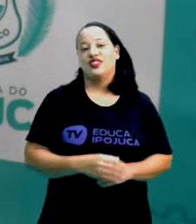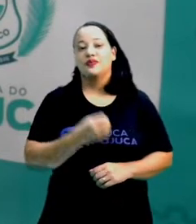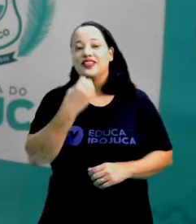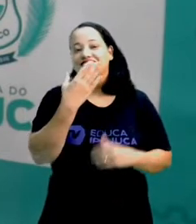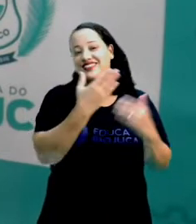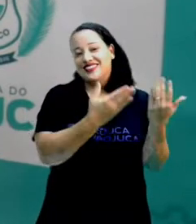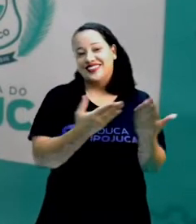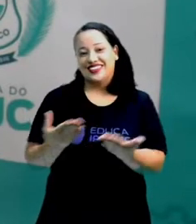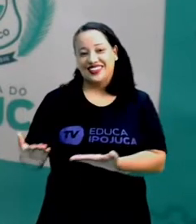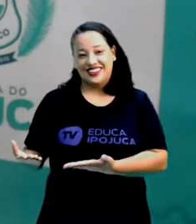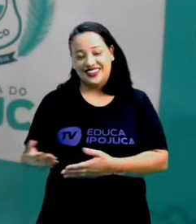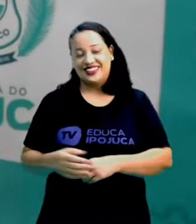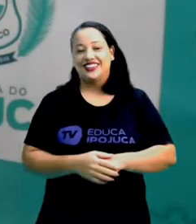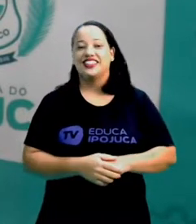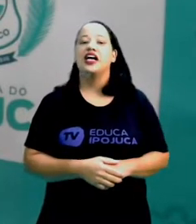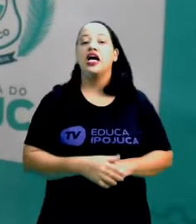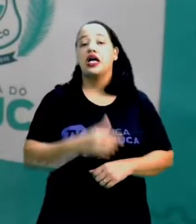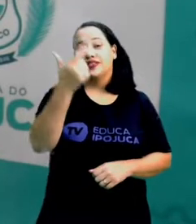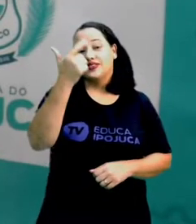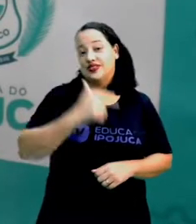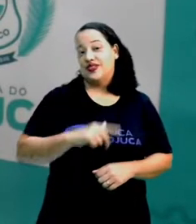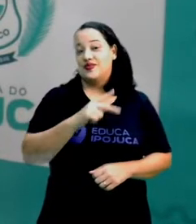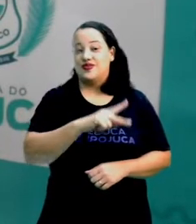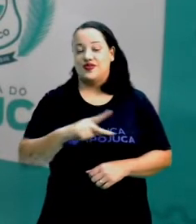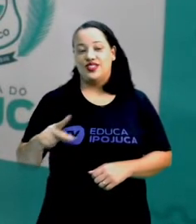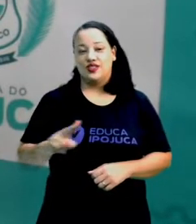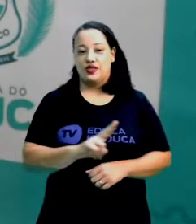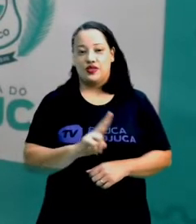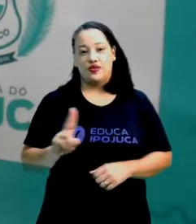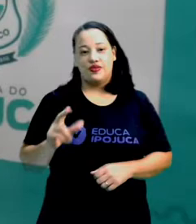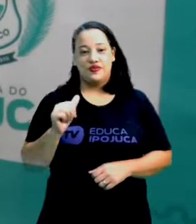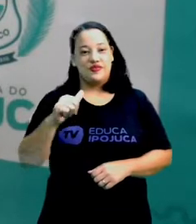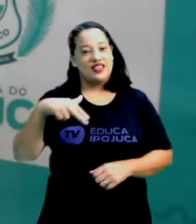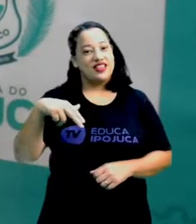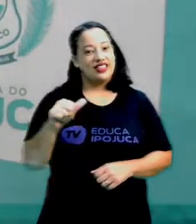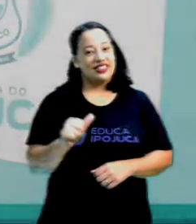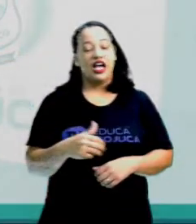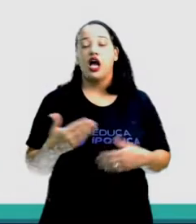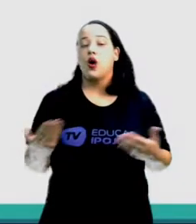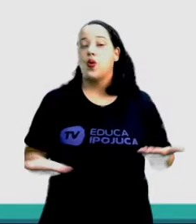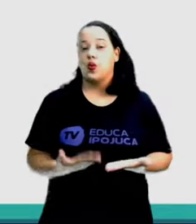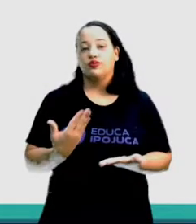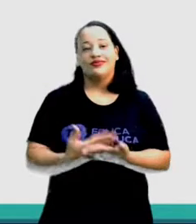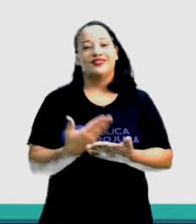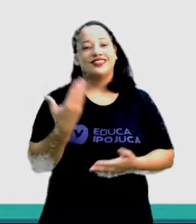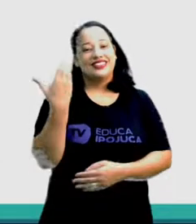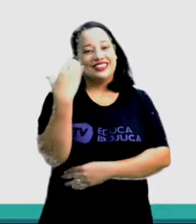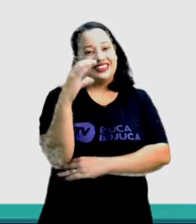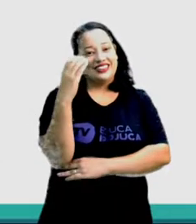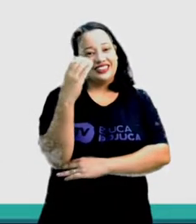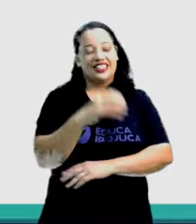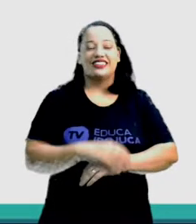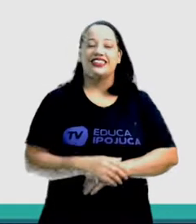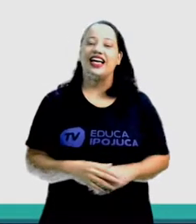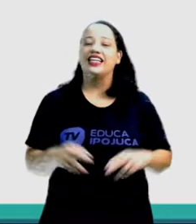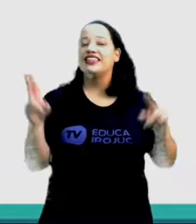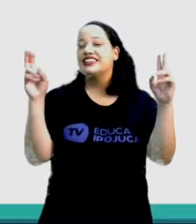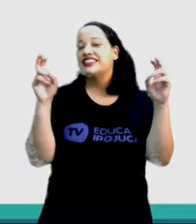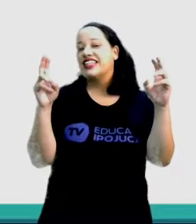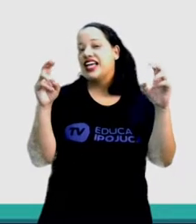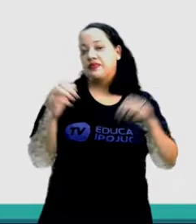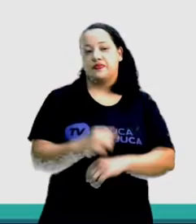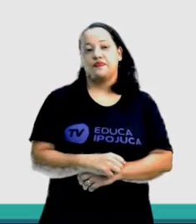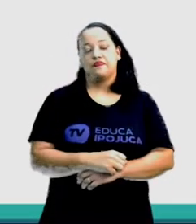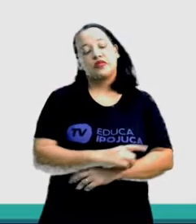todos bem-vindos. Eu sou a professora Ana e hoje na nossa aula de ciências nós vamos falar sobre o